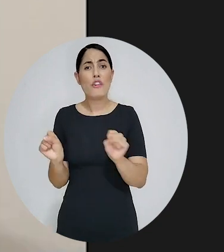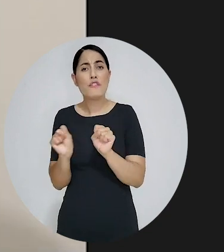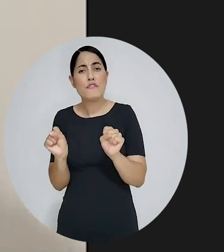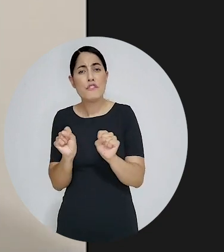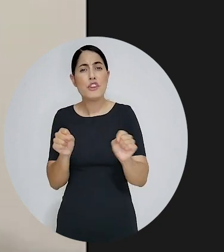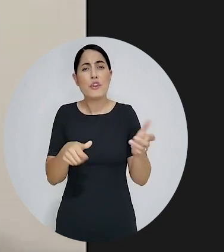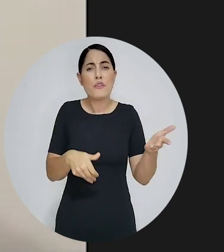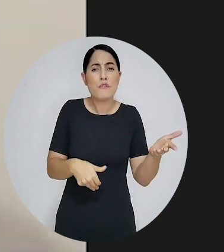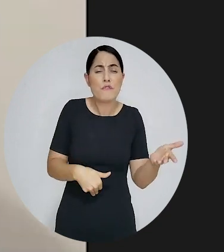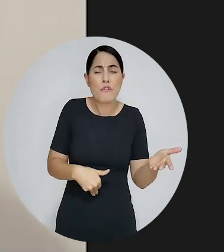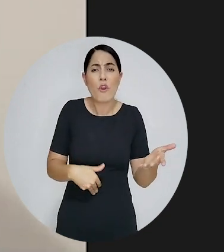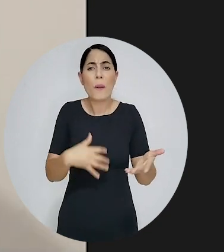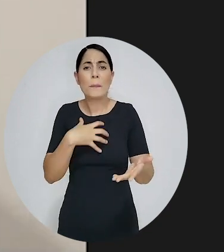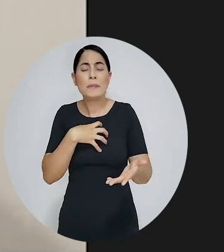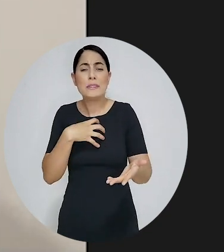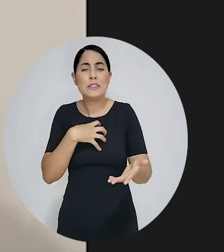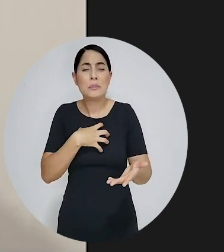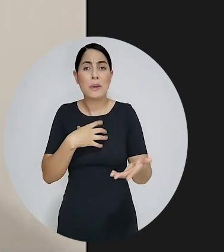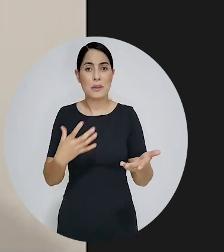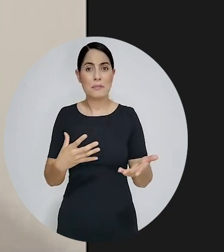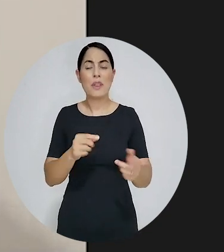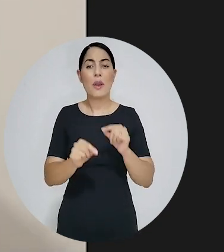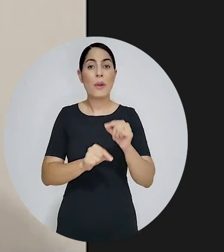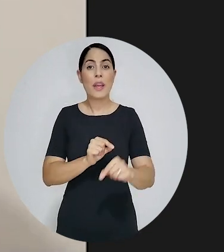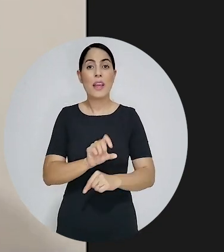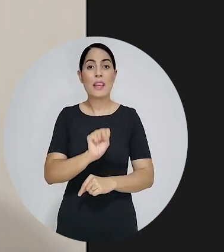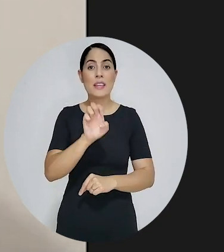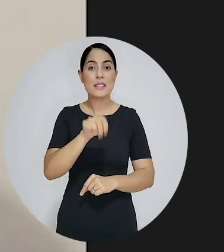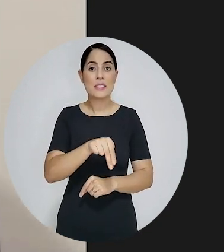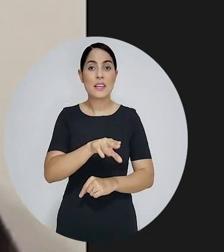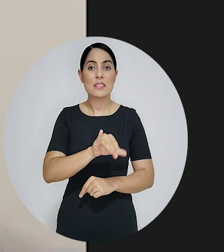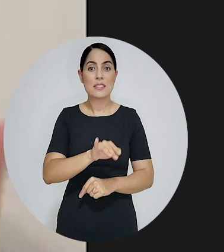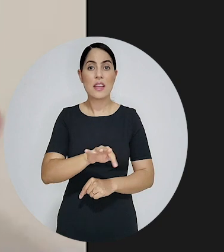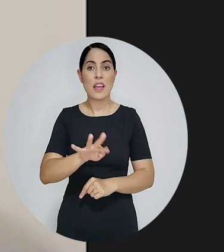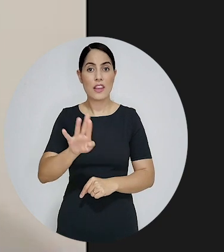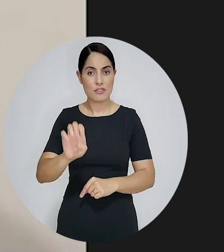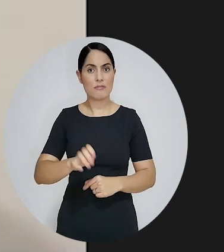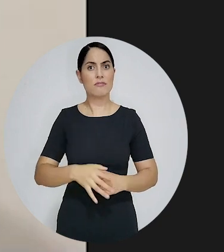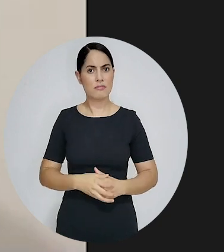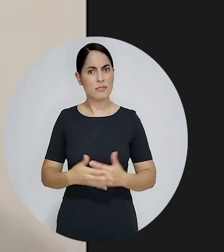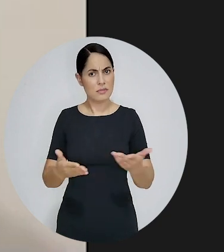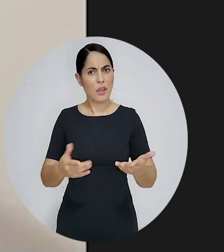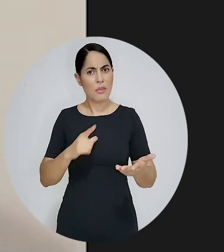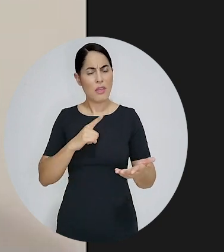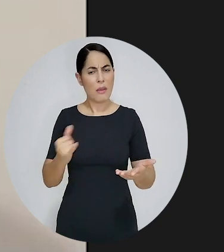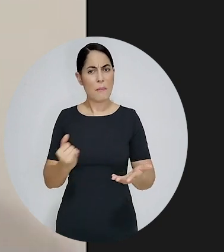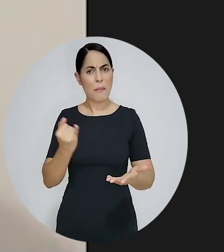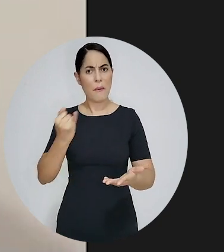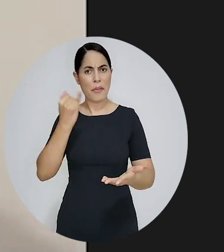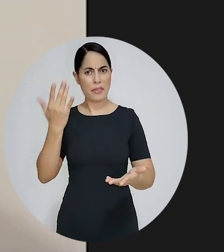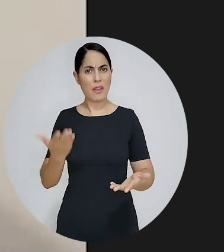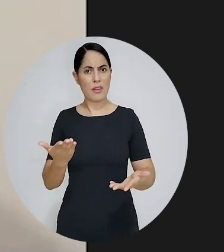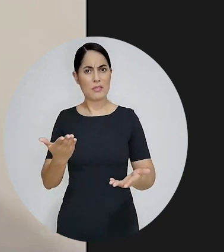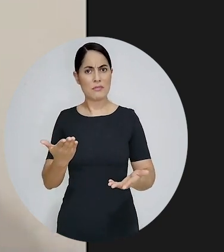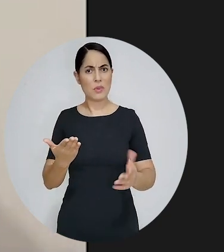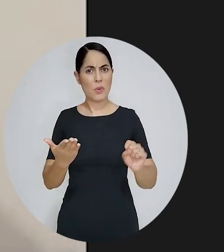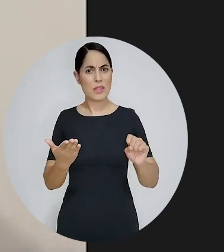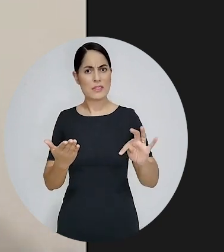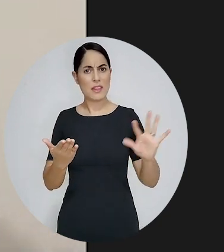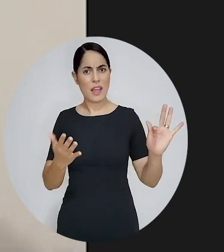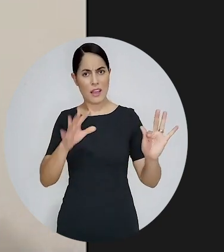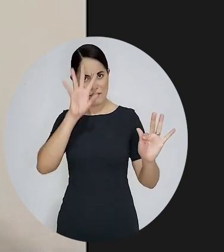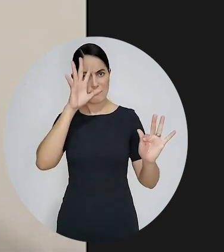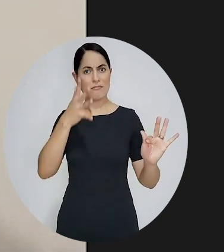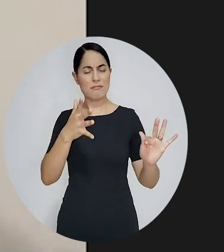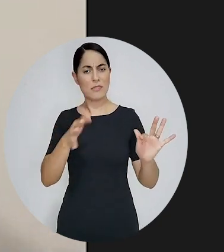sente fome, sente medo, ou seja, o animal não humano é um ser senciente. E o Supremo agora corroborou tudo isso e, sem